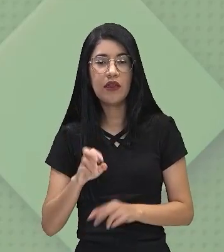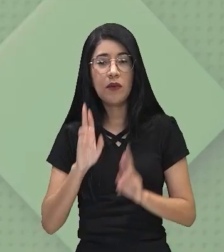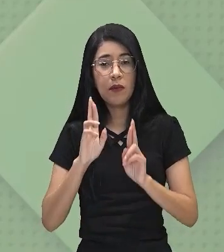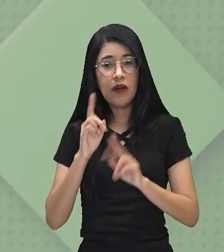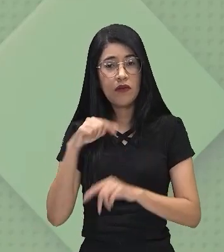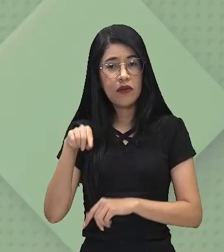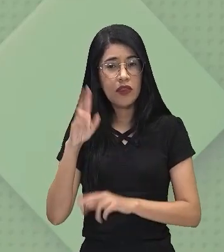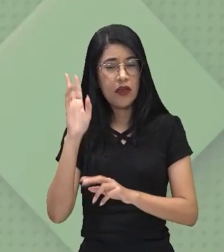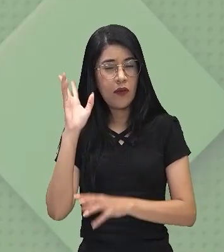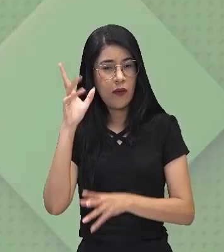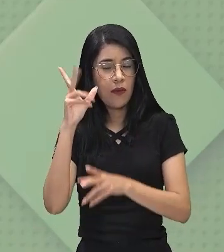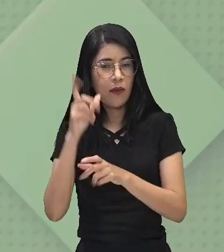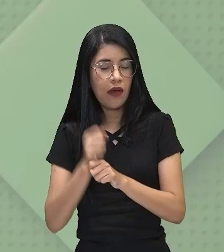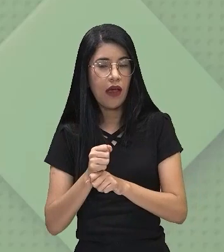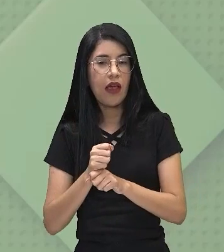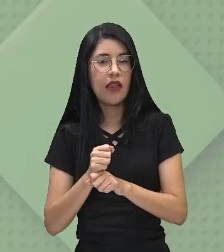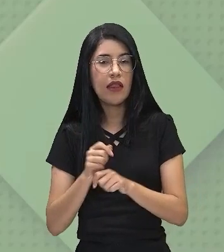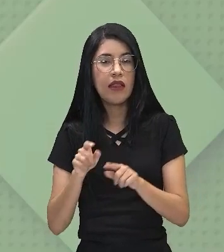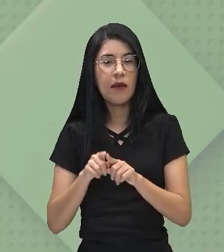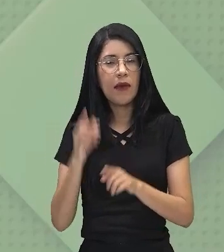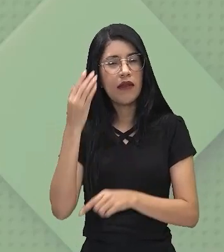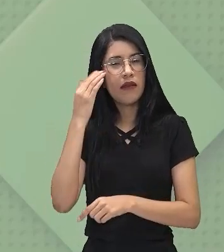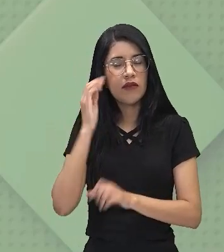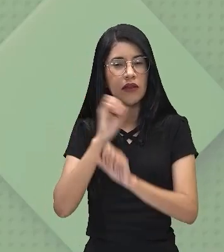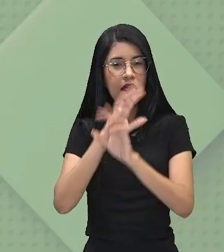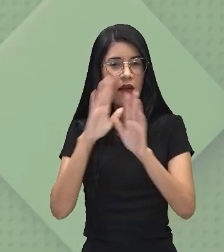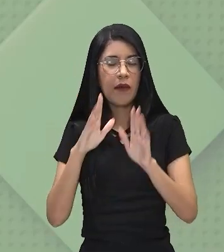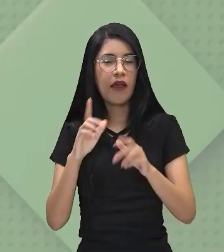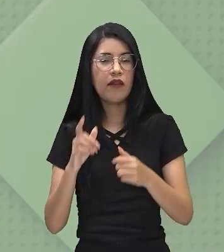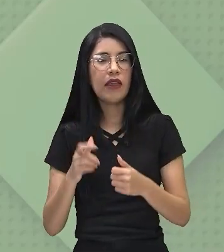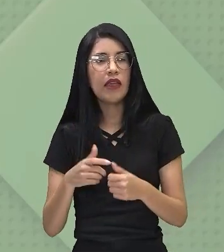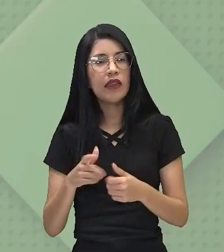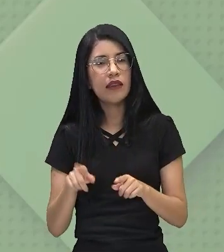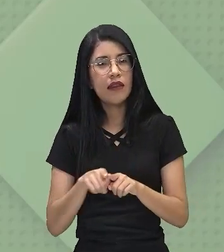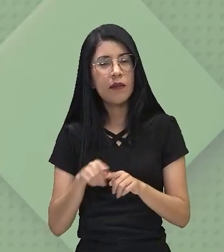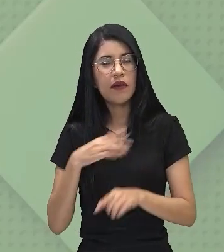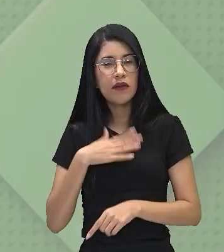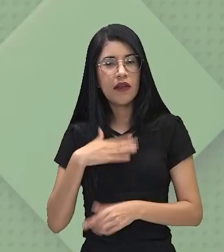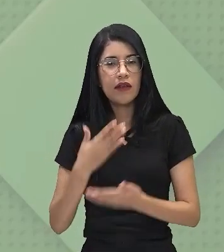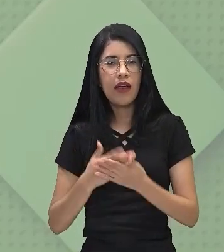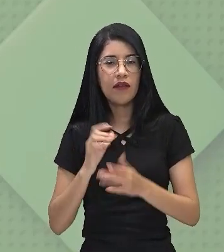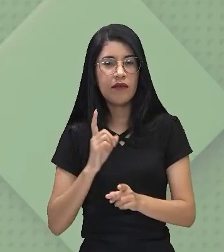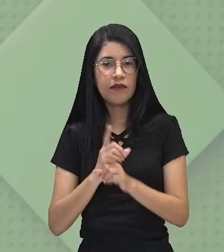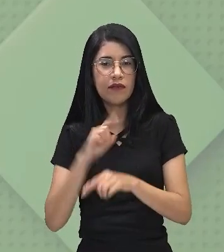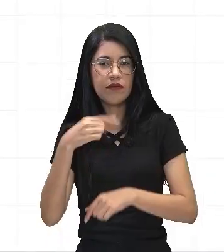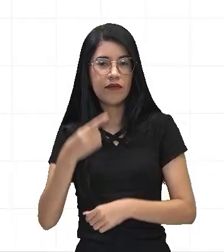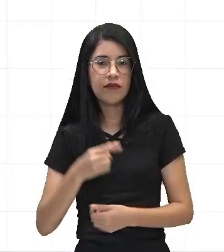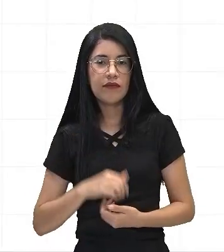relembrado aí os nossos conteúdos, tenham compreendido e curtido também a nossa aula e a gente vai ficando por aqui.